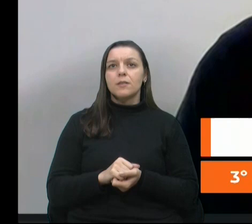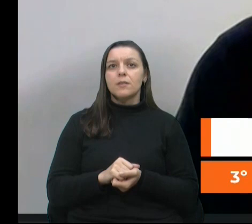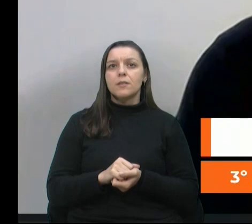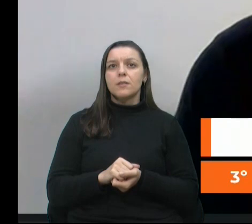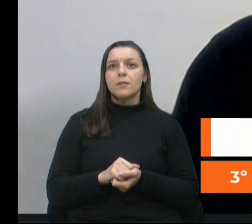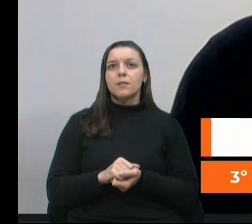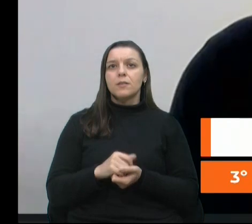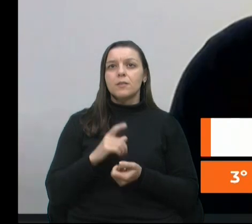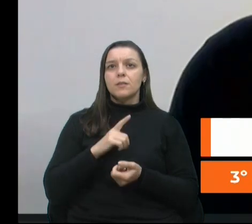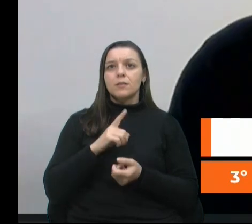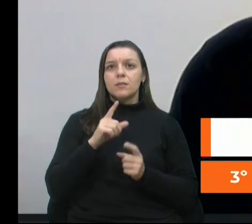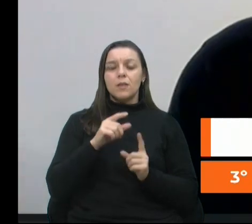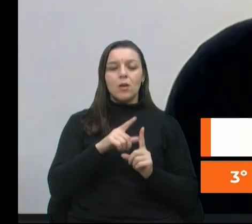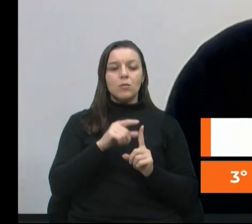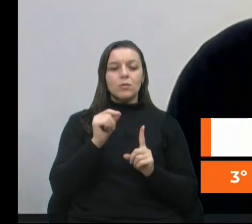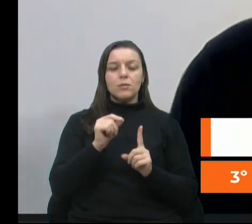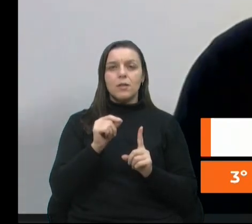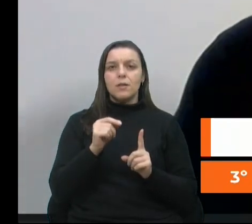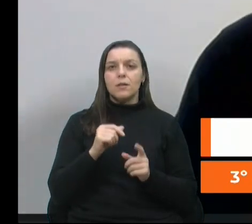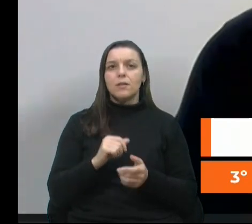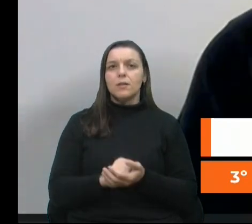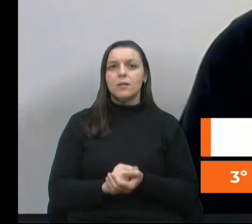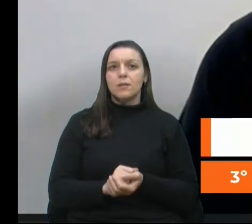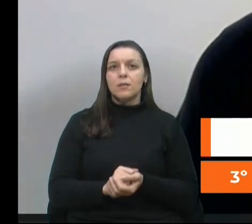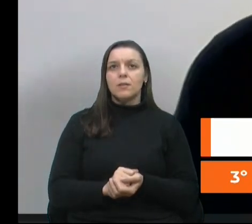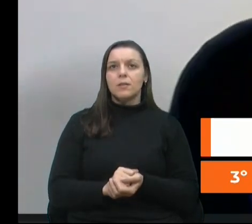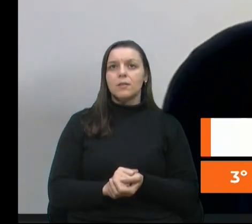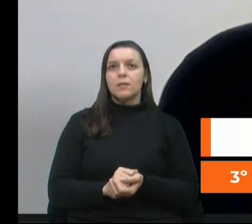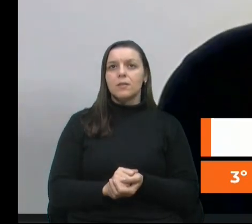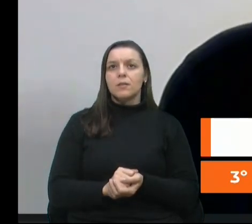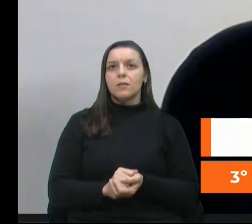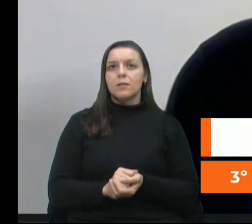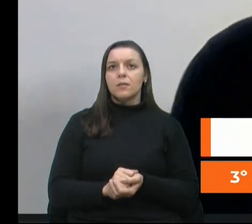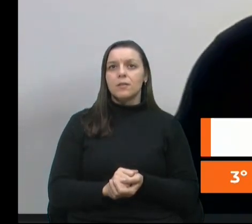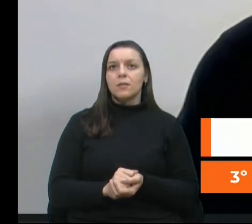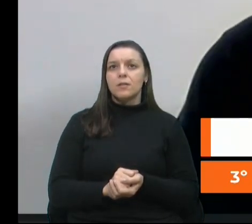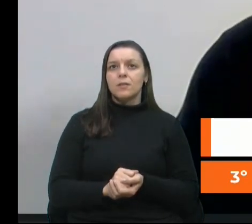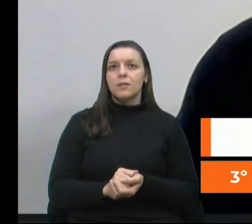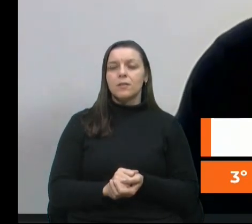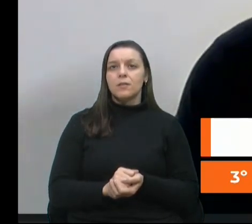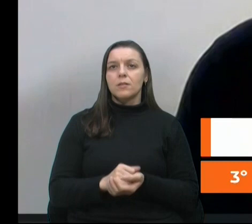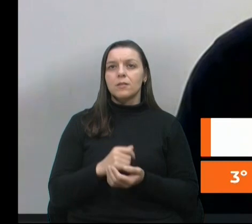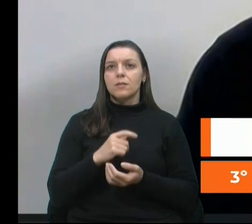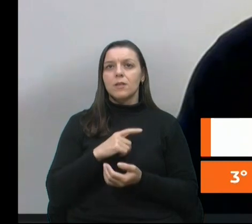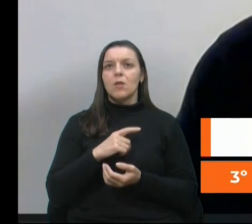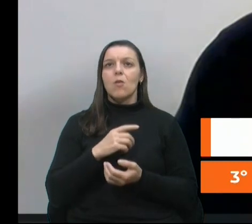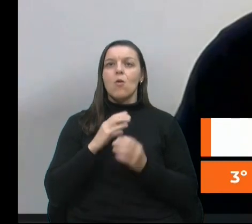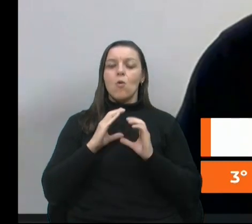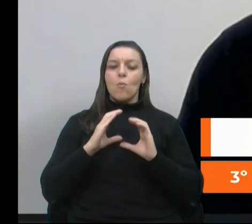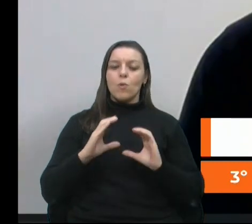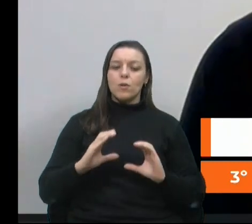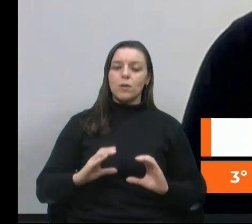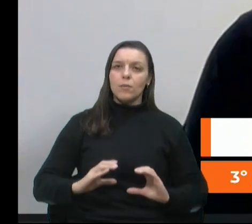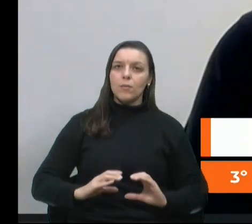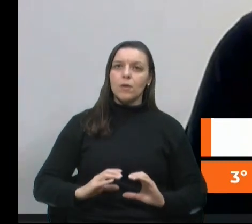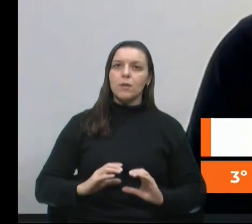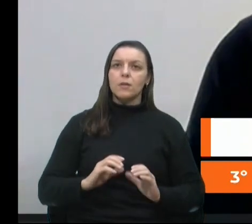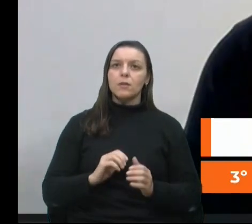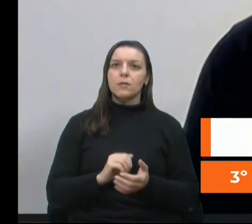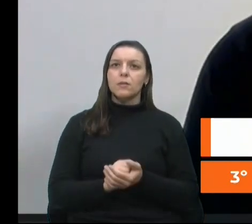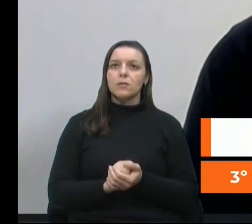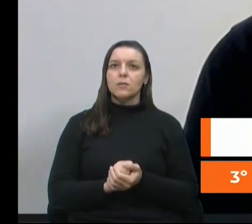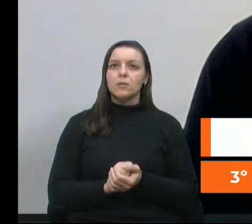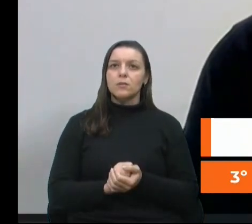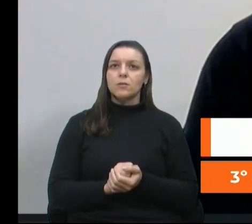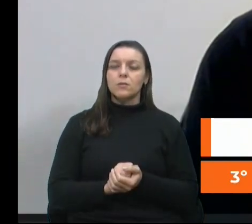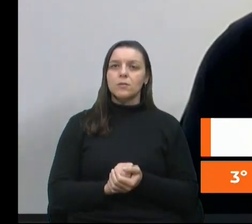que se destaca, seja para mais, ou que se diferencia em comportamentos, é rotulado como